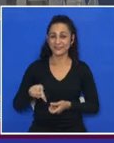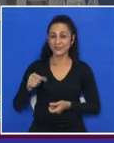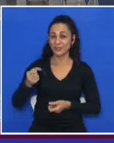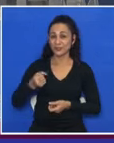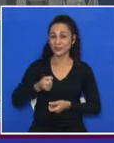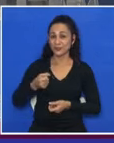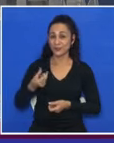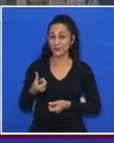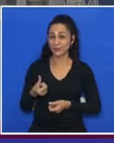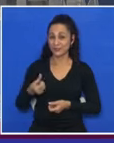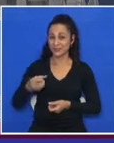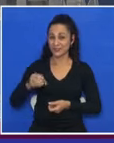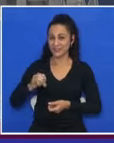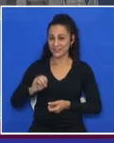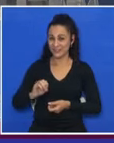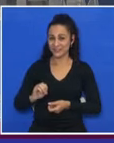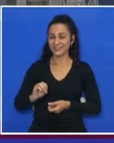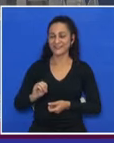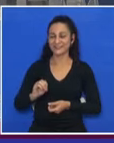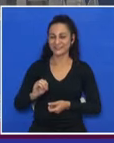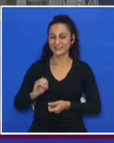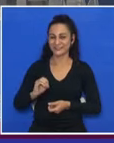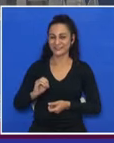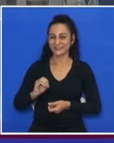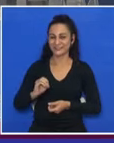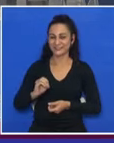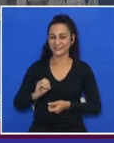Número 60.